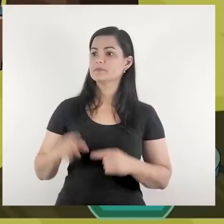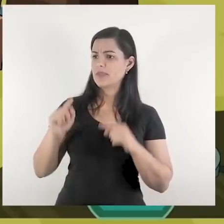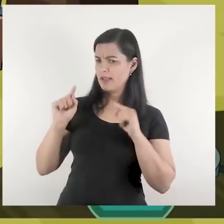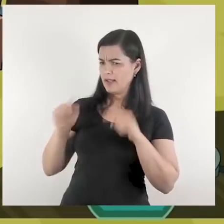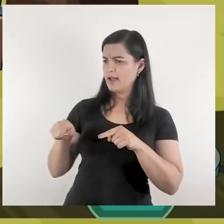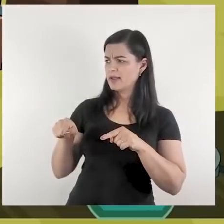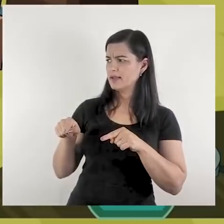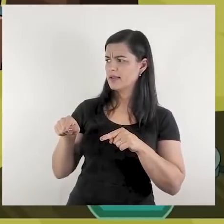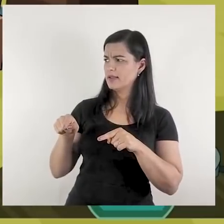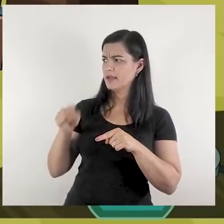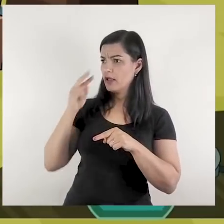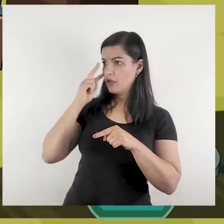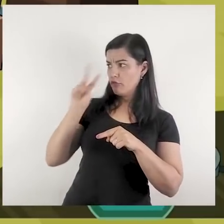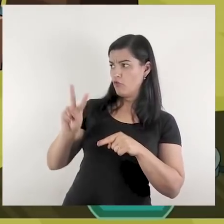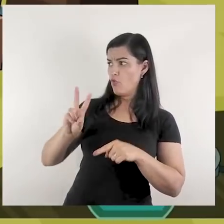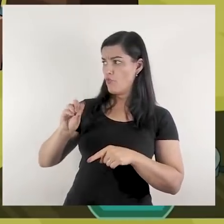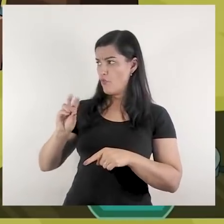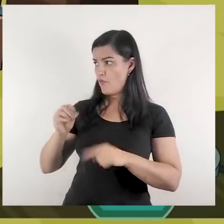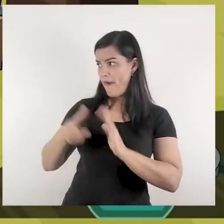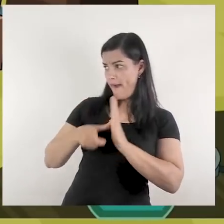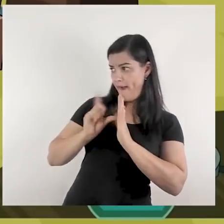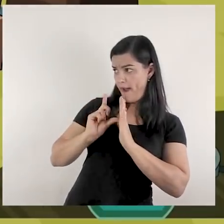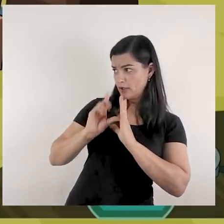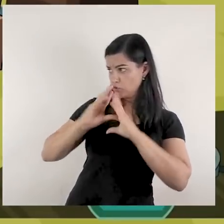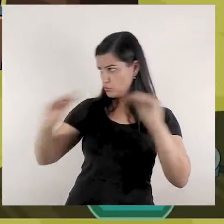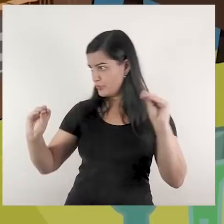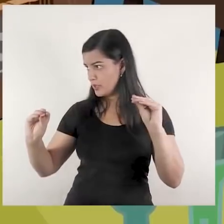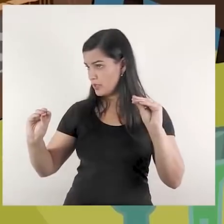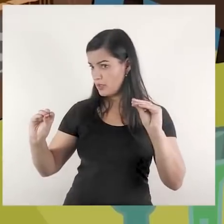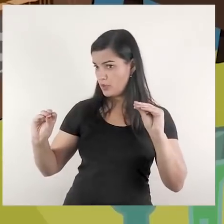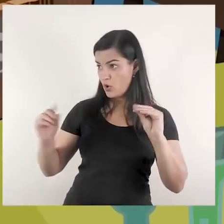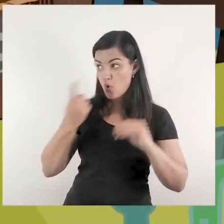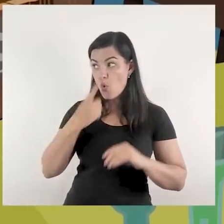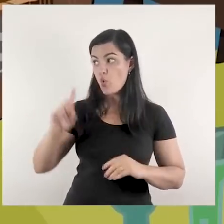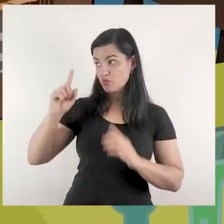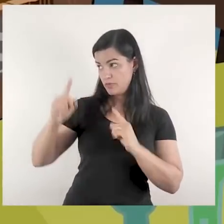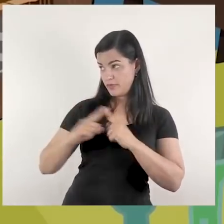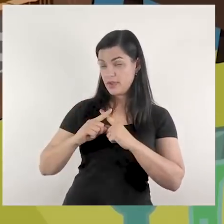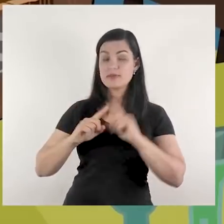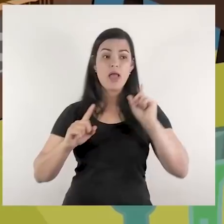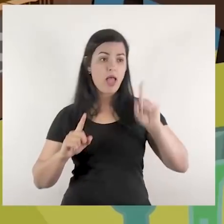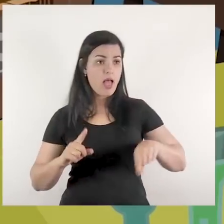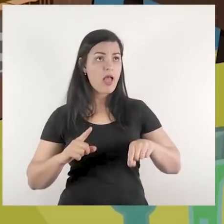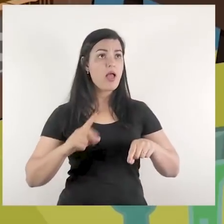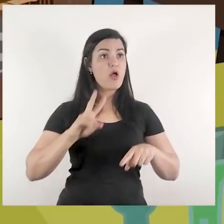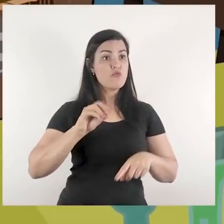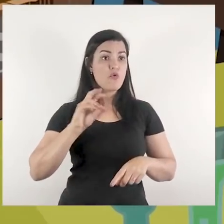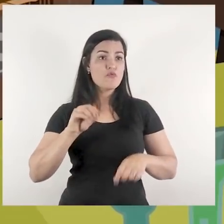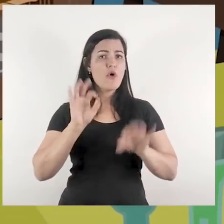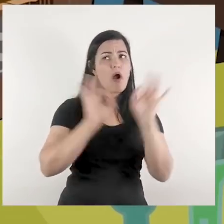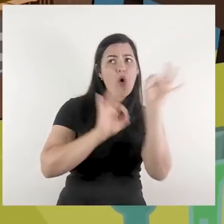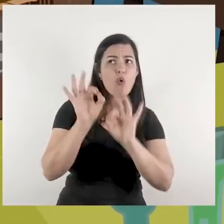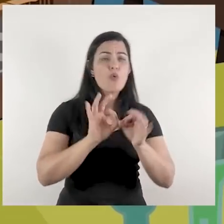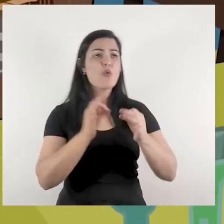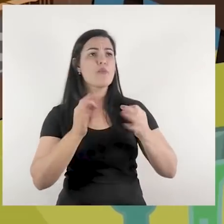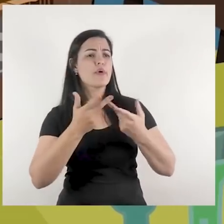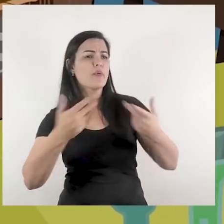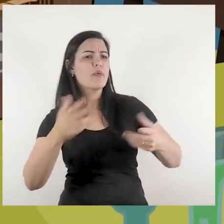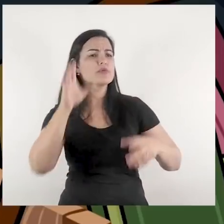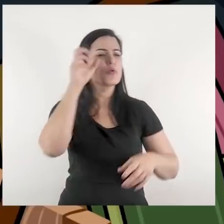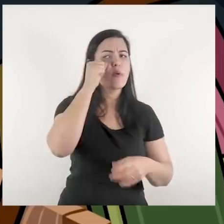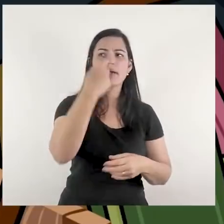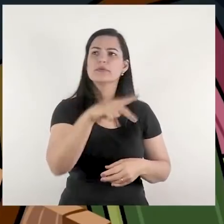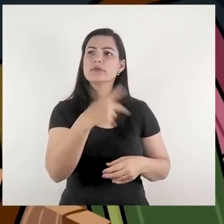Foi aqui que vocês viram o vovô pela última vez antes dele sumir? É, o vovô tava arrumando o quarto e guardando coisas nesse